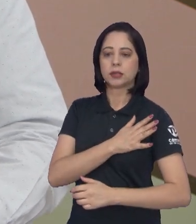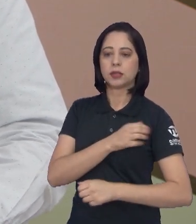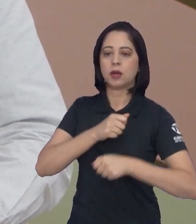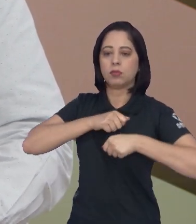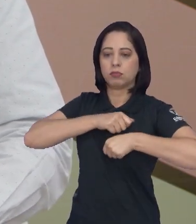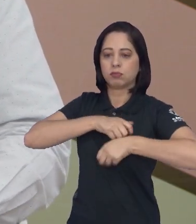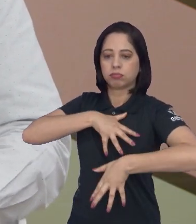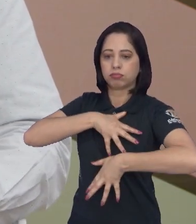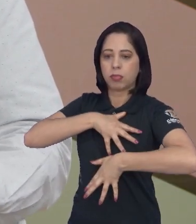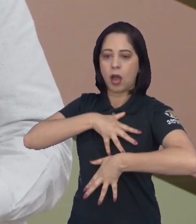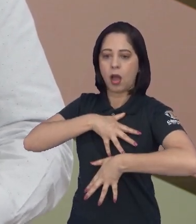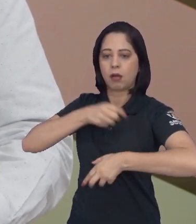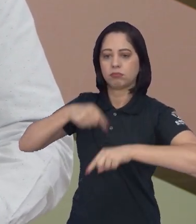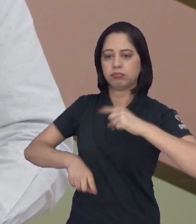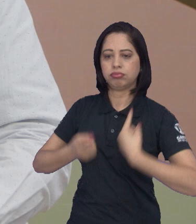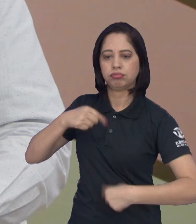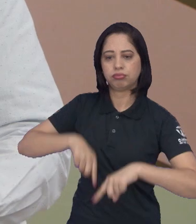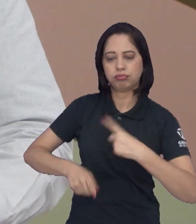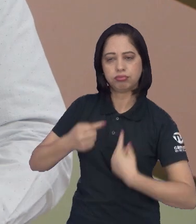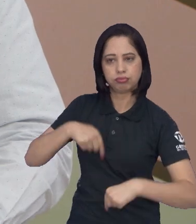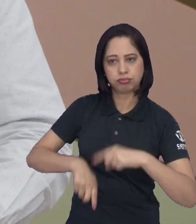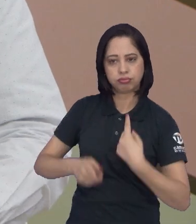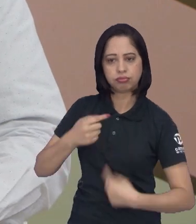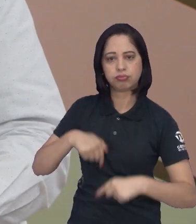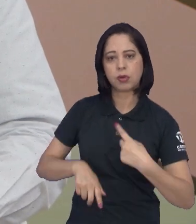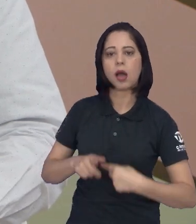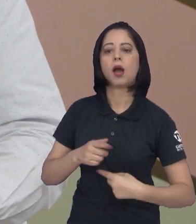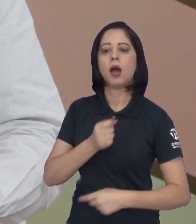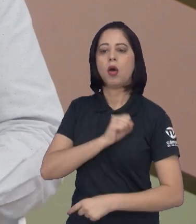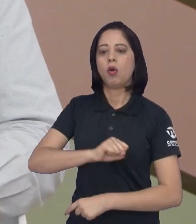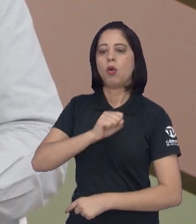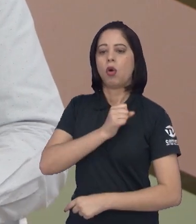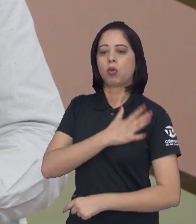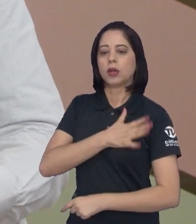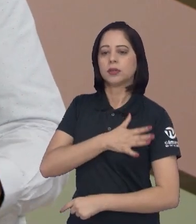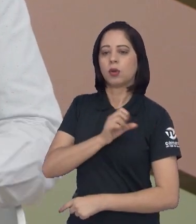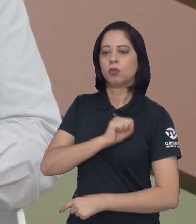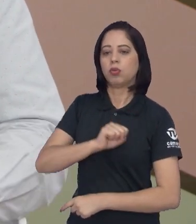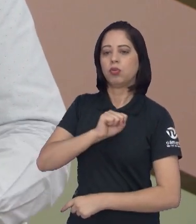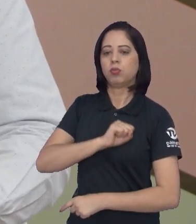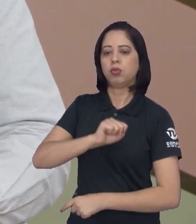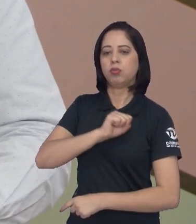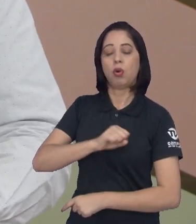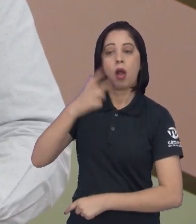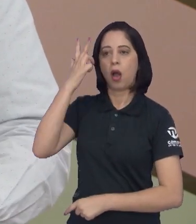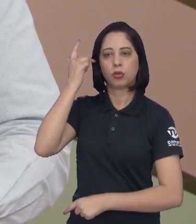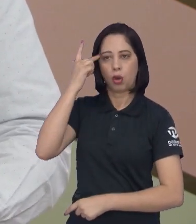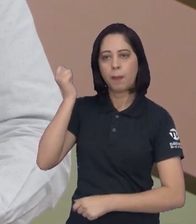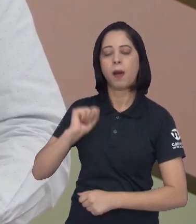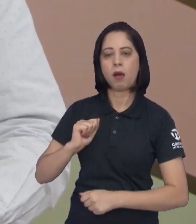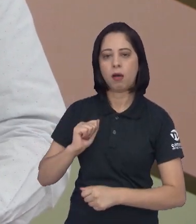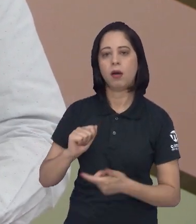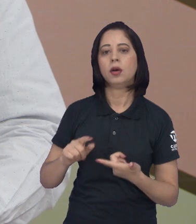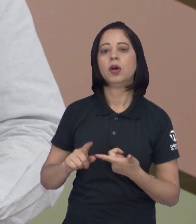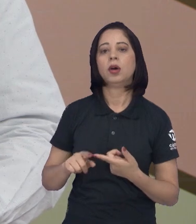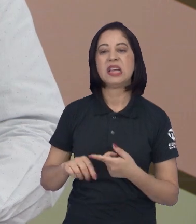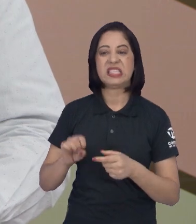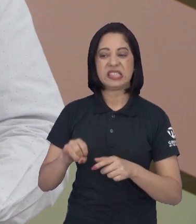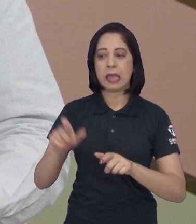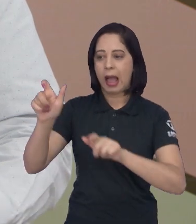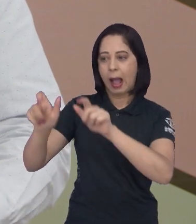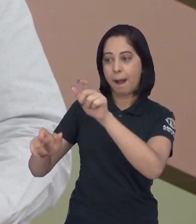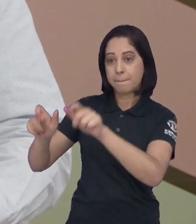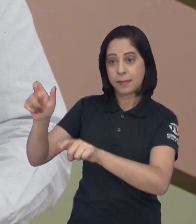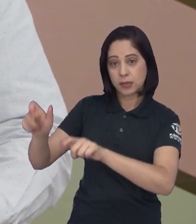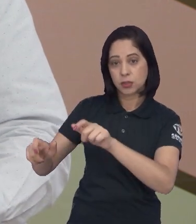aeróbico né sua resistência para atividades físicas para até para a rotina do dia a dia né então uma pessoa com